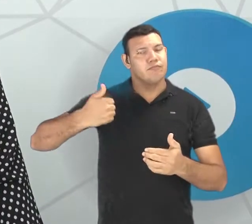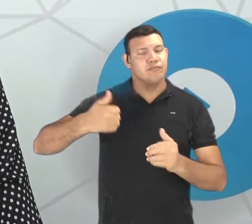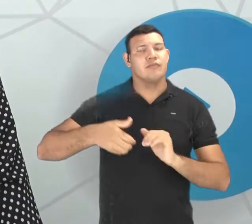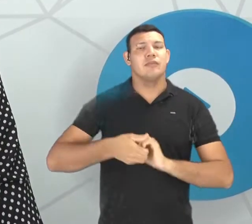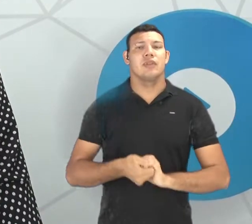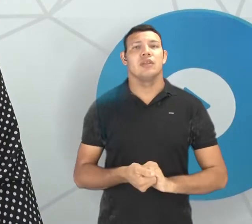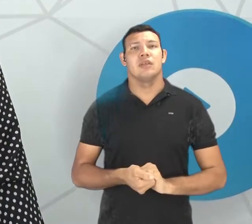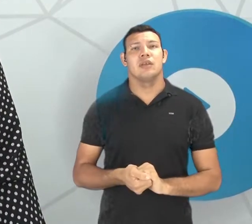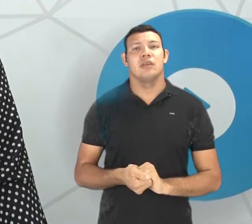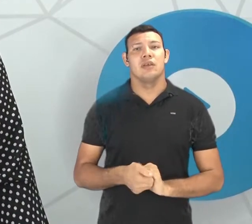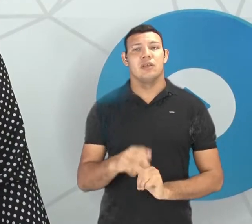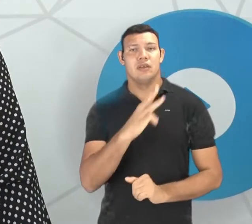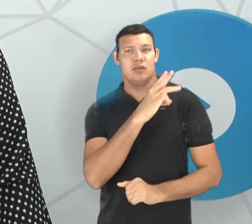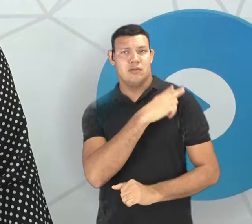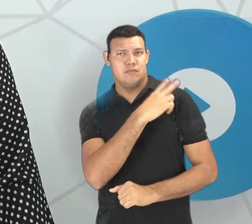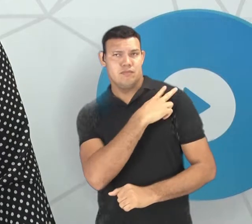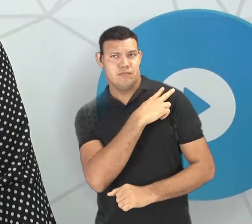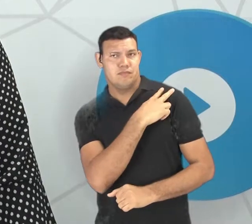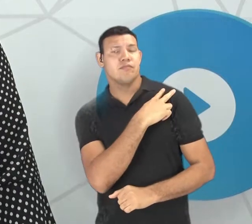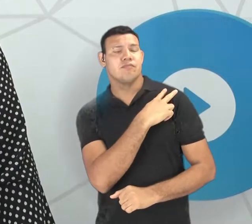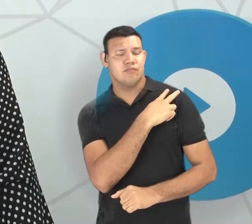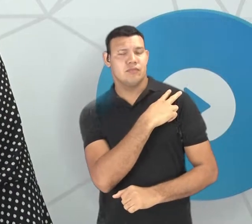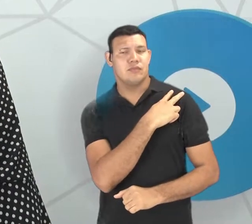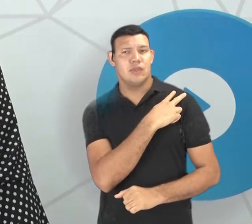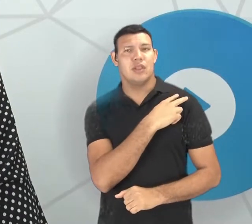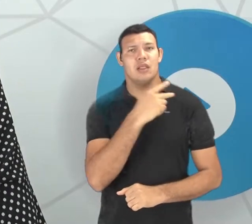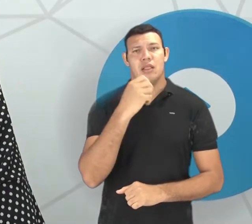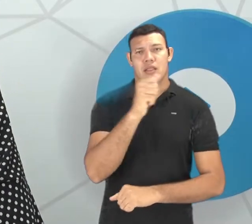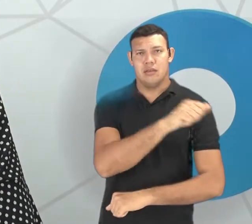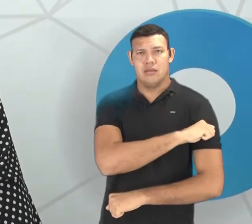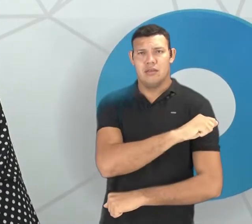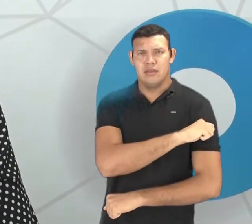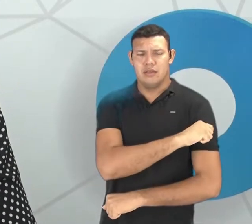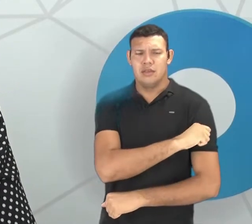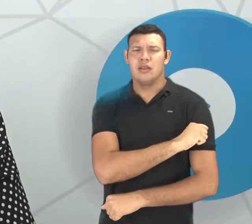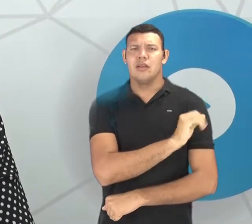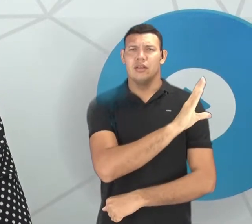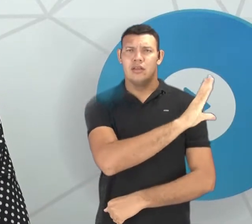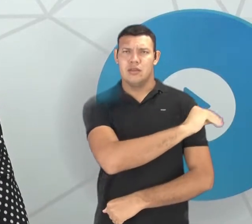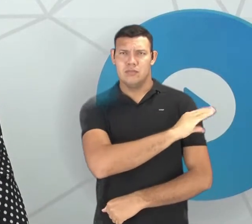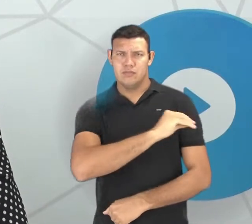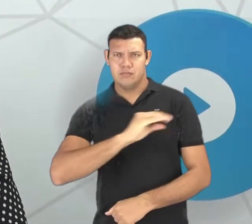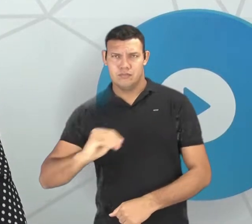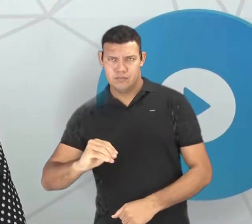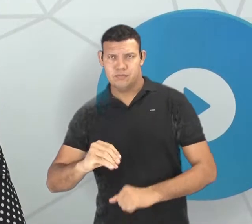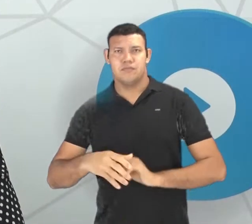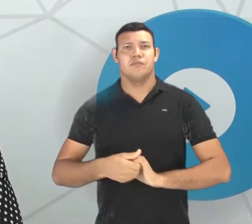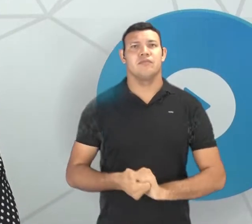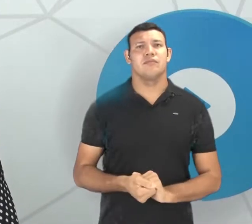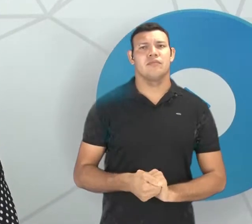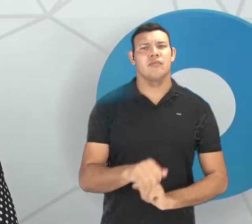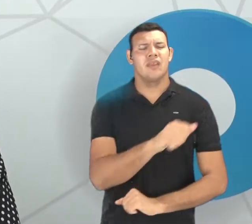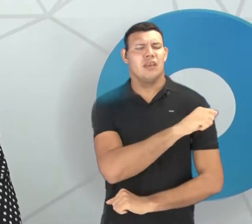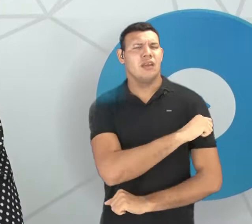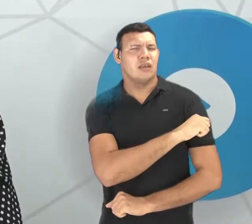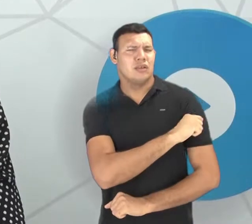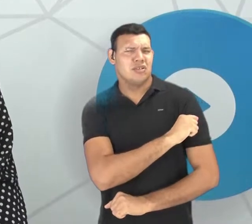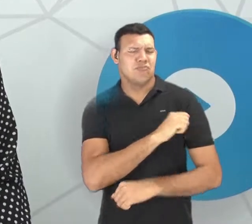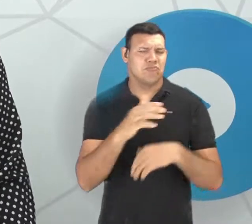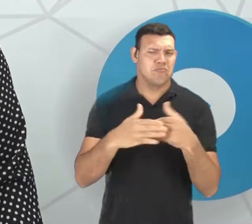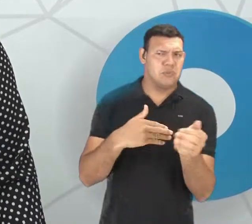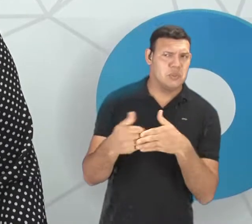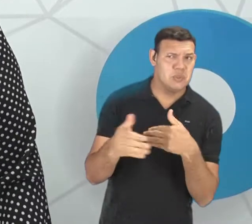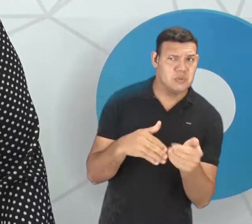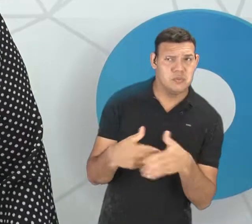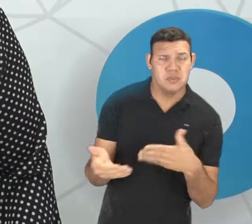Falo para alunos do segundo grau e digo que adolescentes, alunos que, de alguma